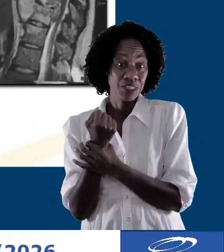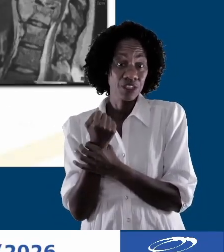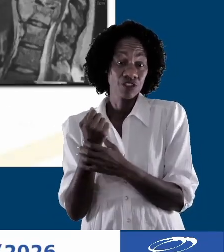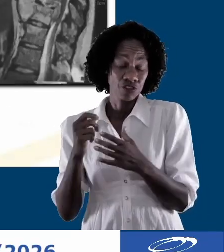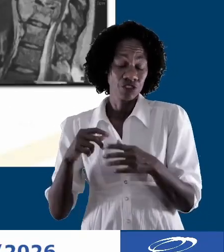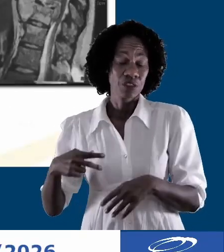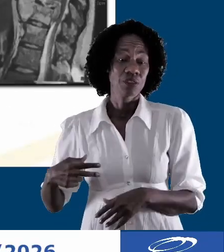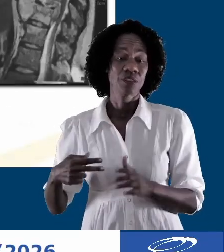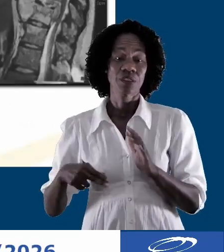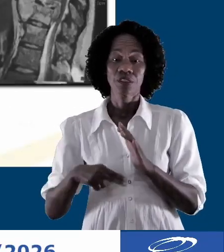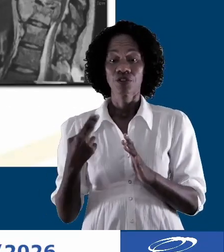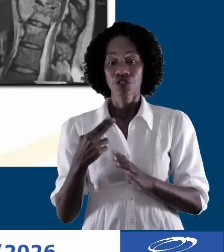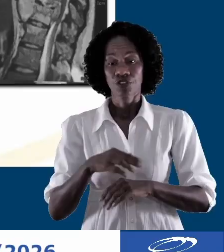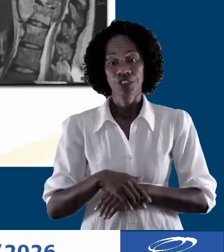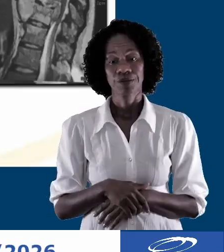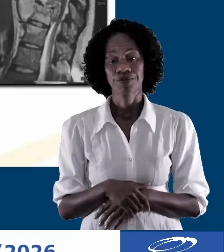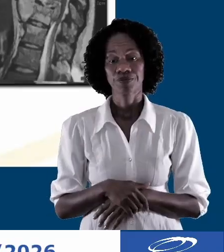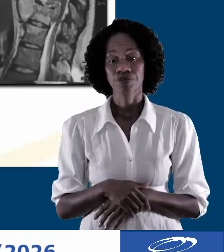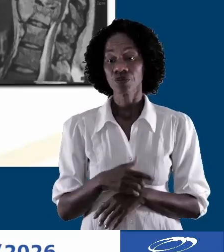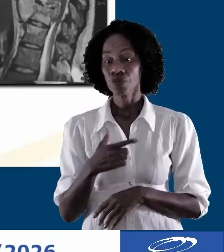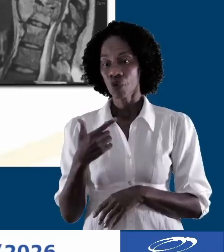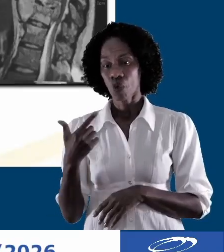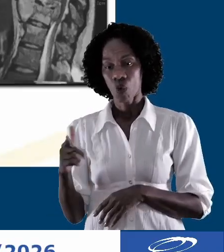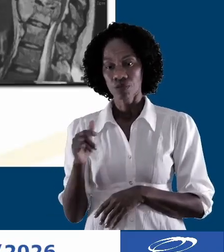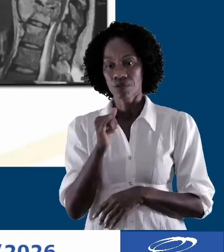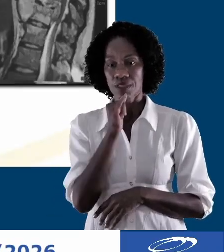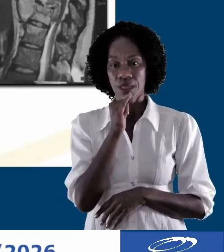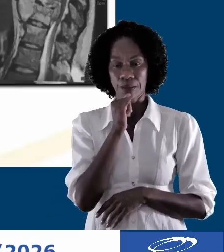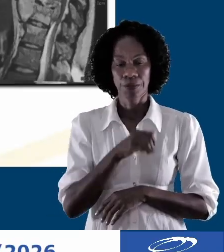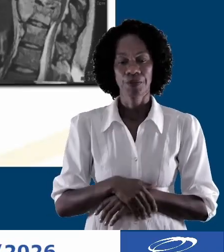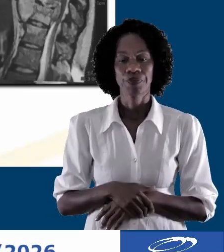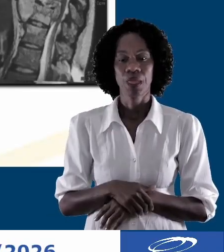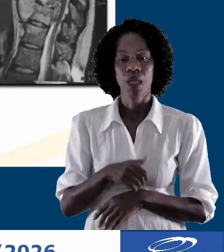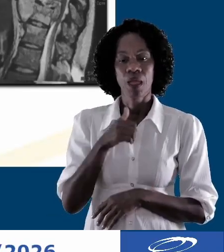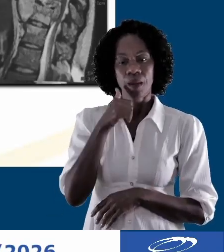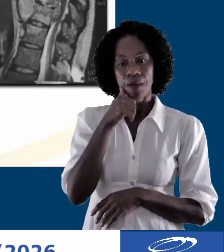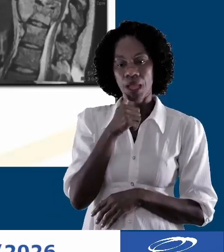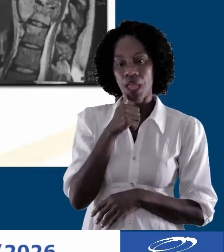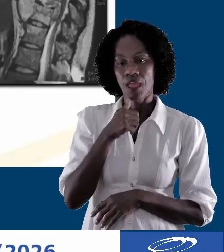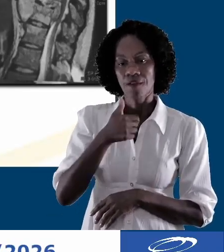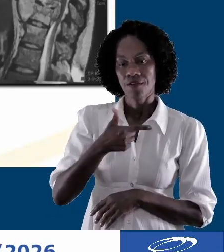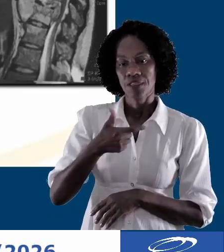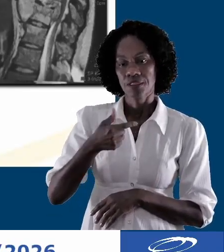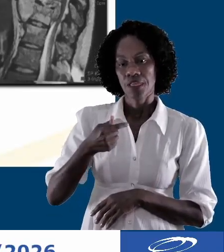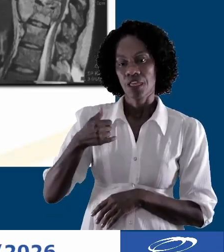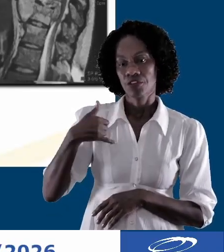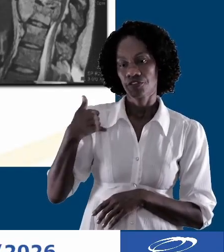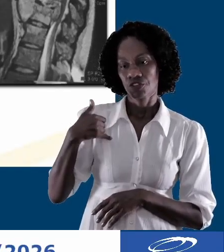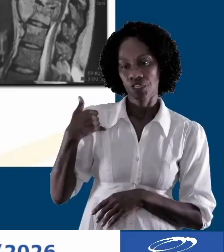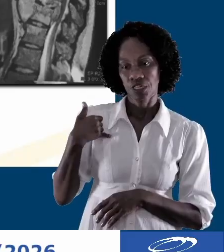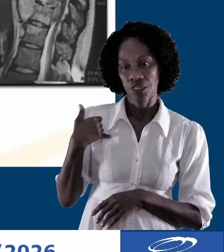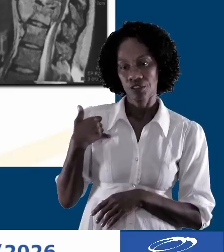Aqui mais um caso aqui do INTO, uma paciente de 27 anos, paraparética grave também, com múltiplos corpos